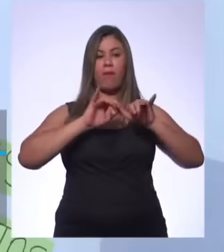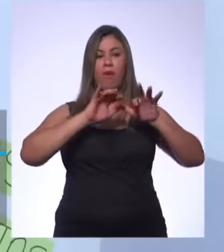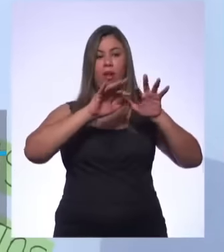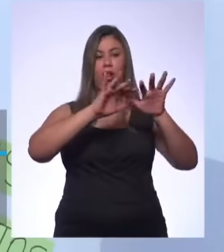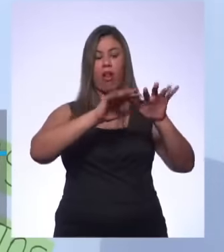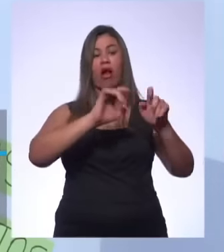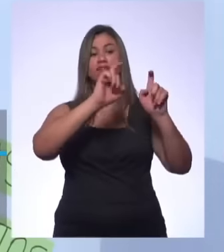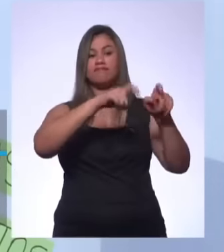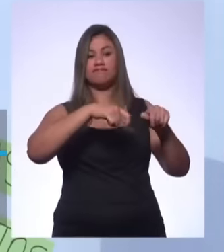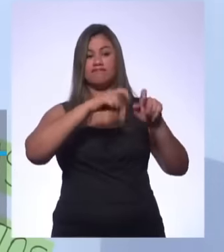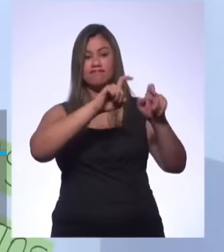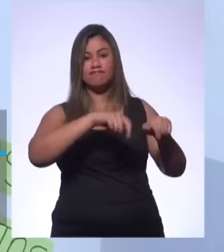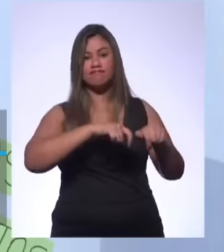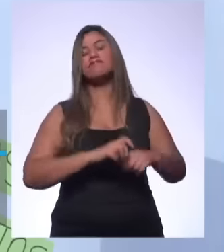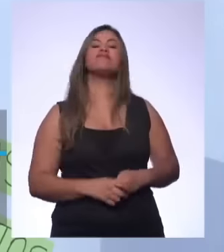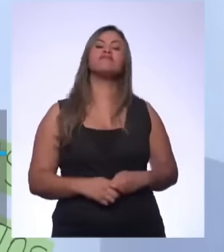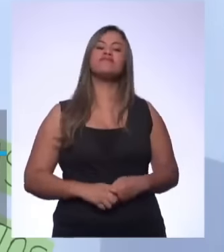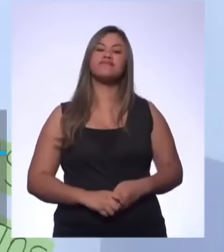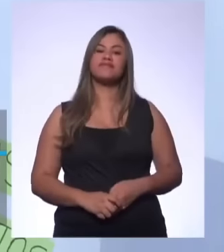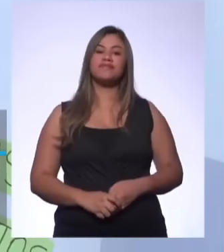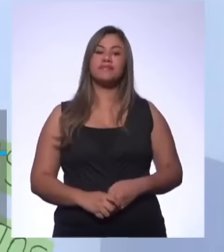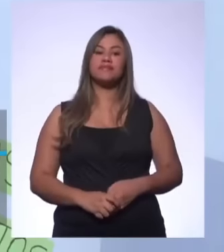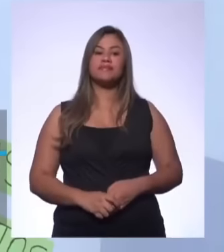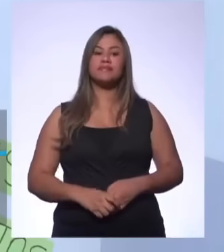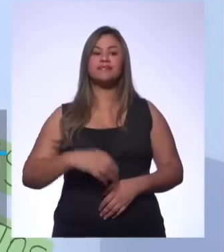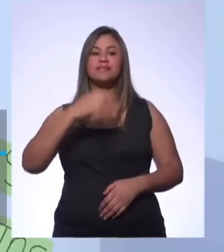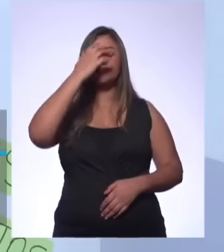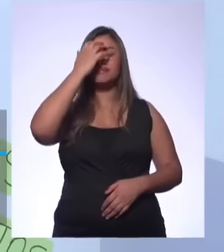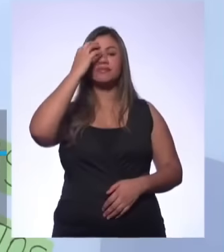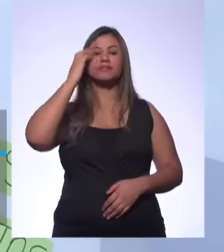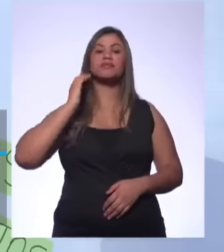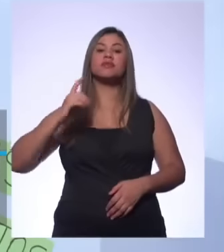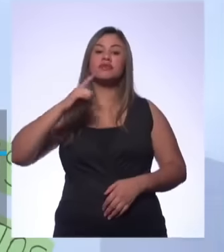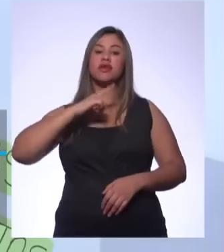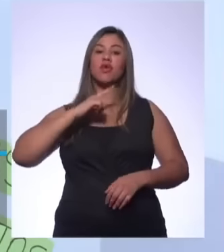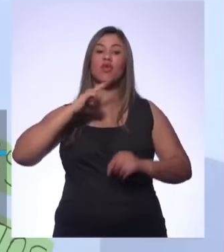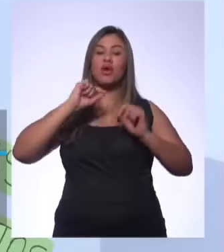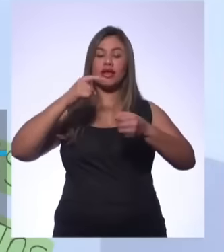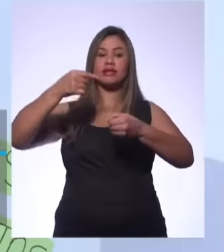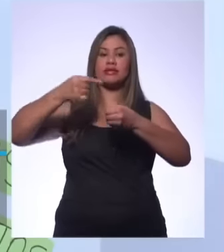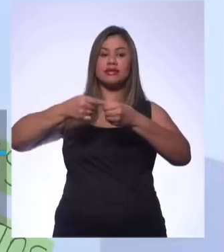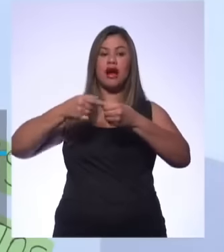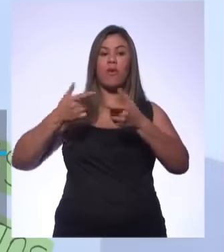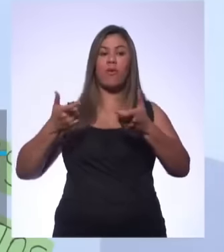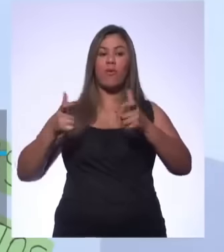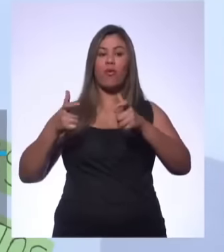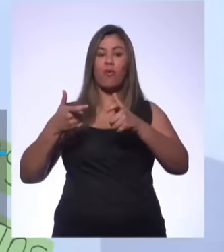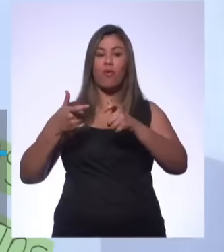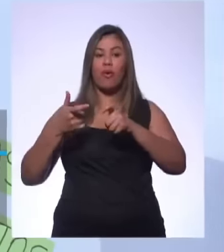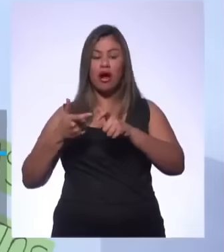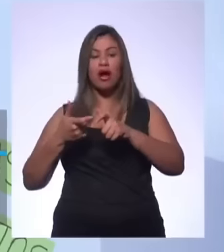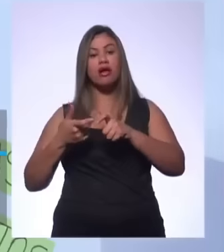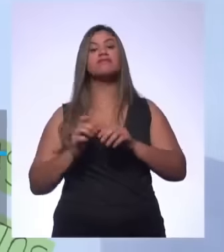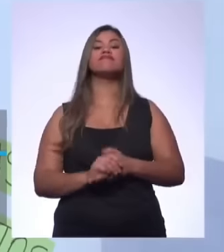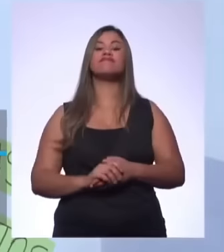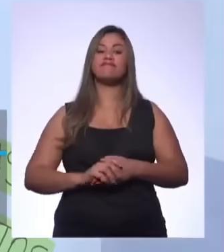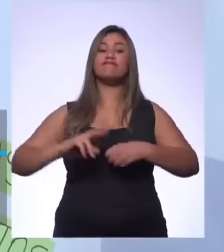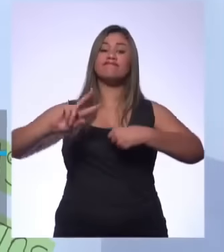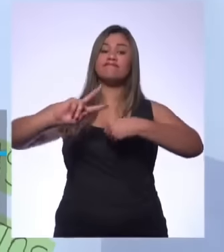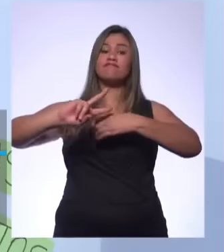beleza? Então, vocês percebem aí que nós teremos uma diminuição das cidades e, consequentemente,